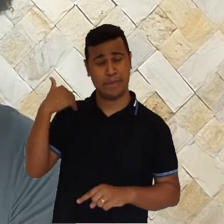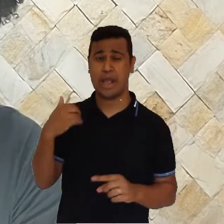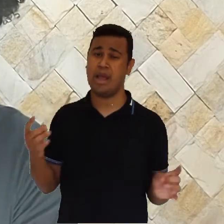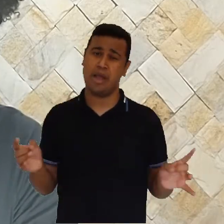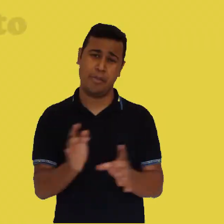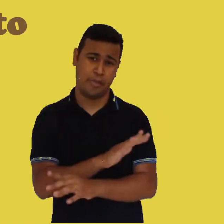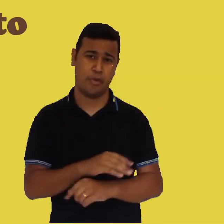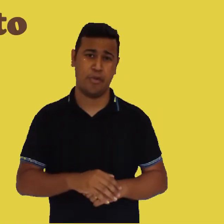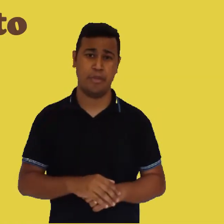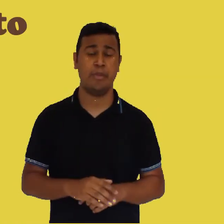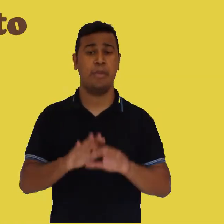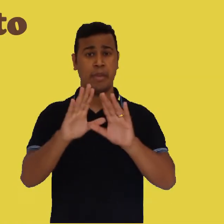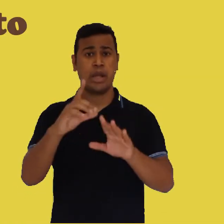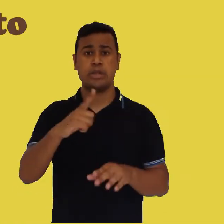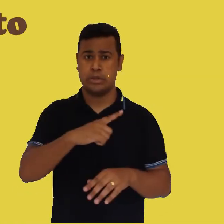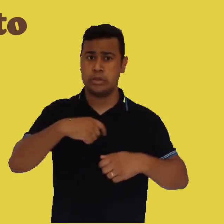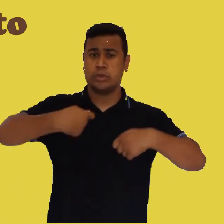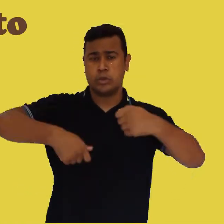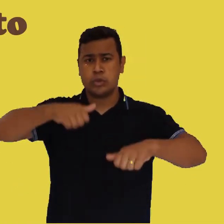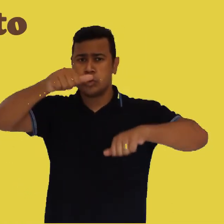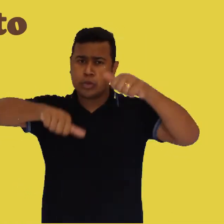cada pessoa.